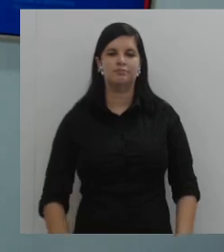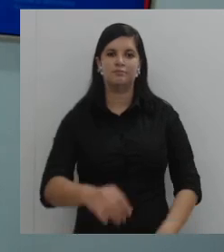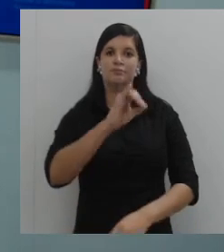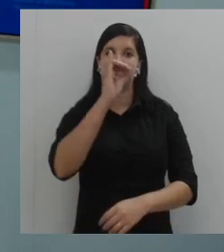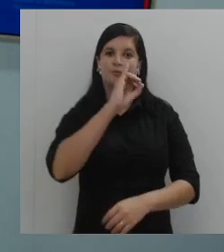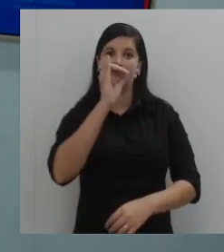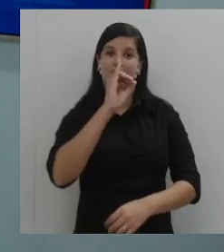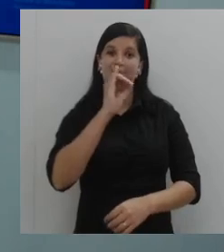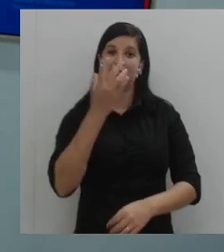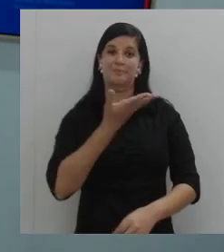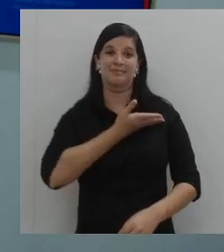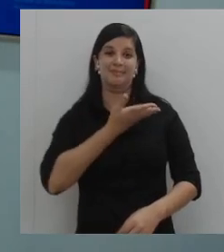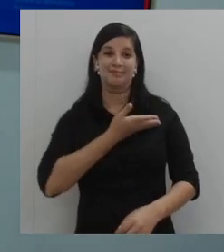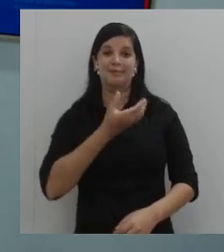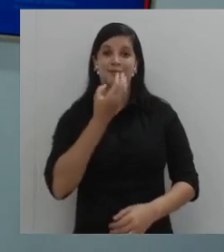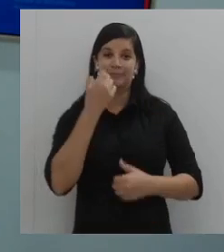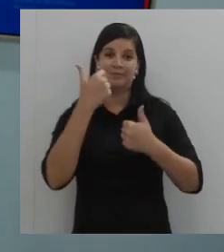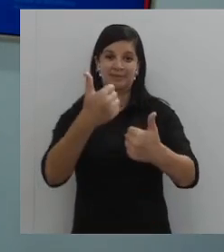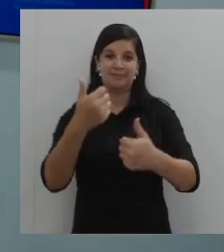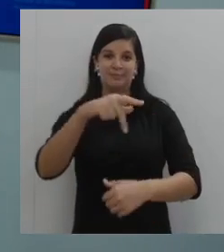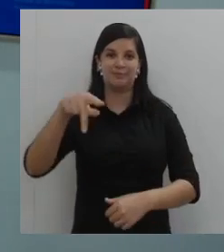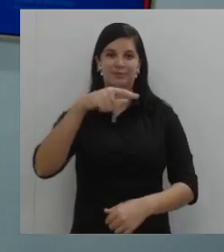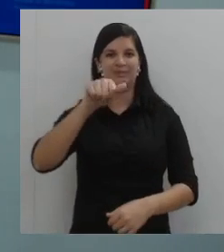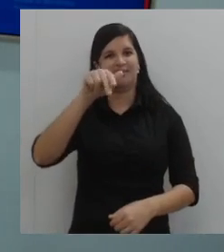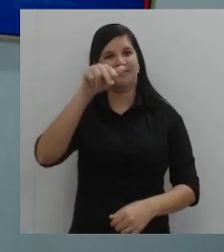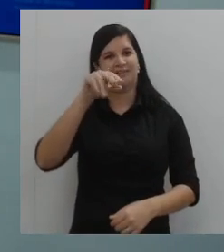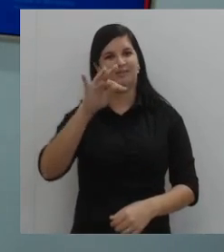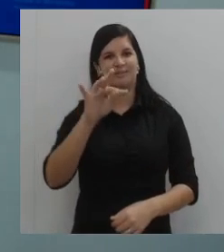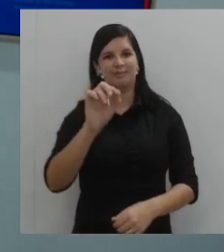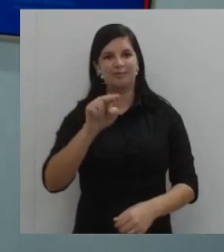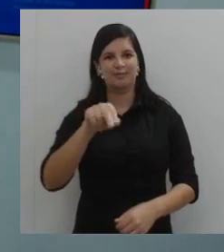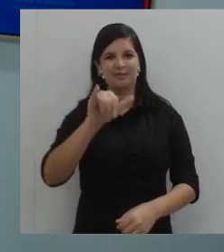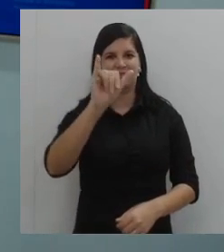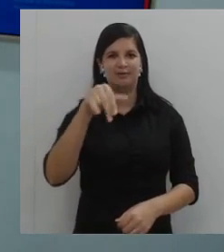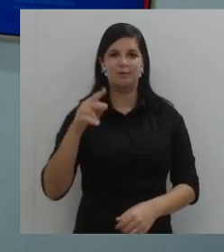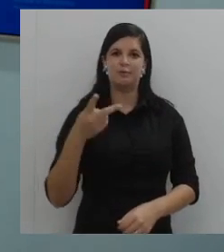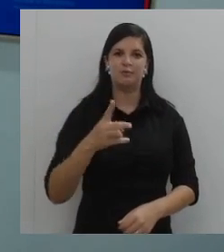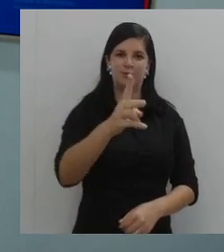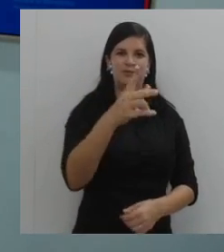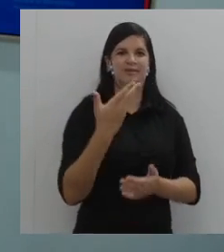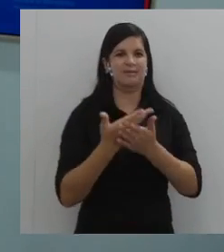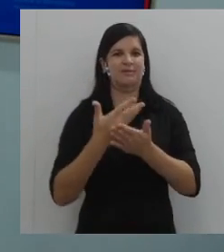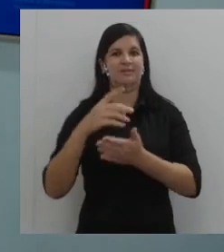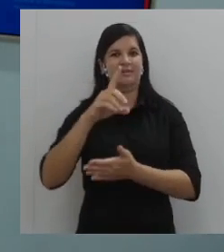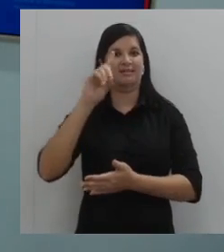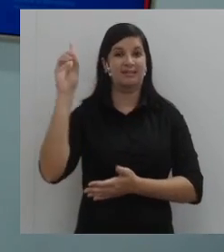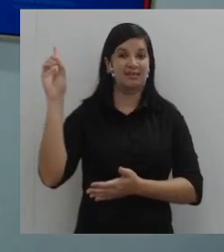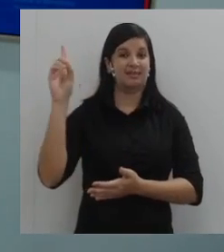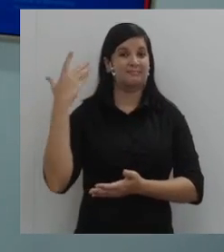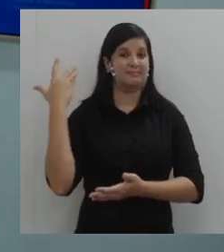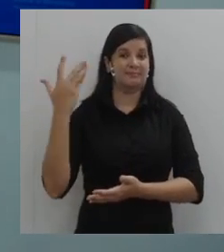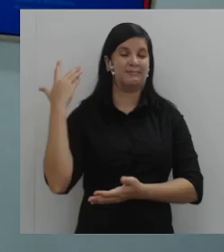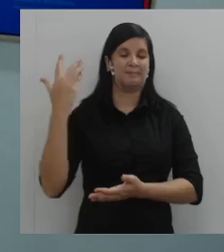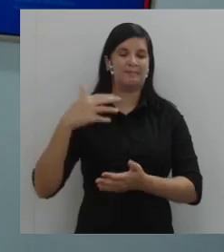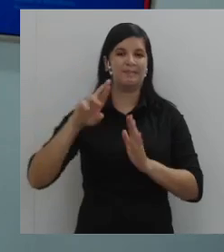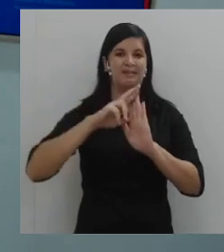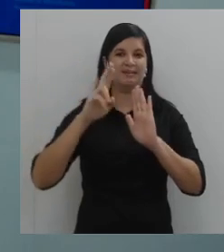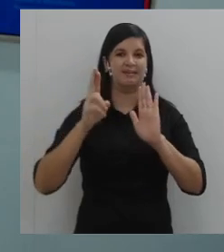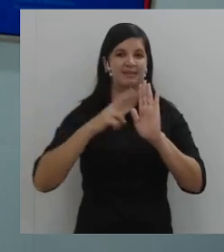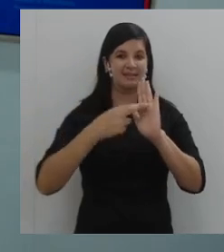Olá, meus amigos, tudo bem? Professor Anthony aqui com vocês para continuar a aula do dia anterior sobre regra de